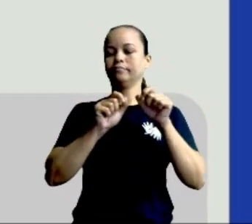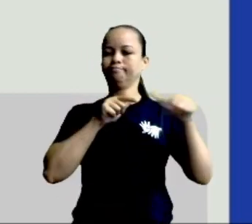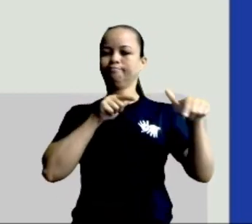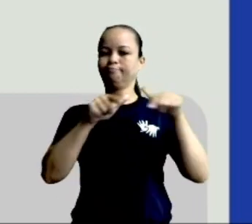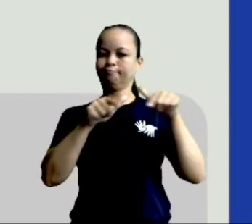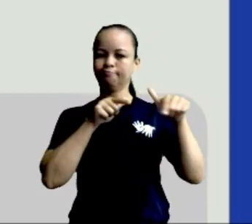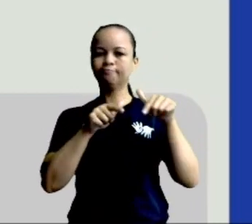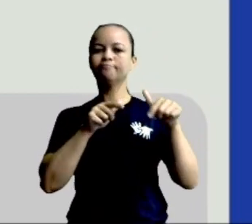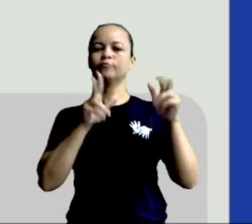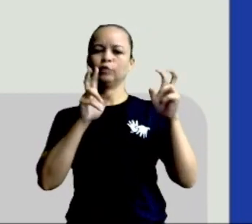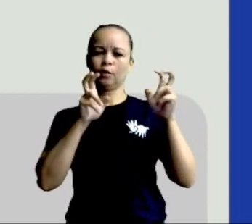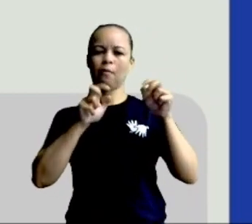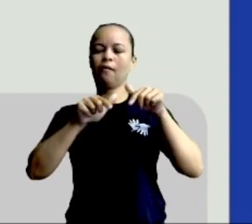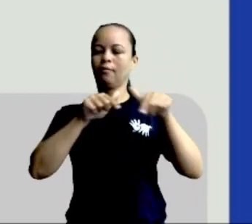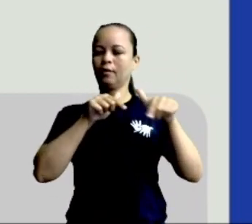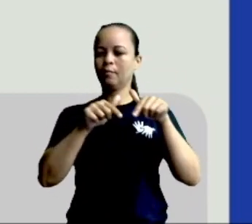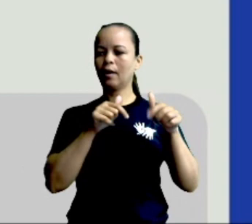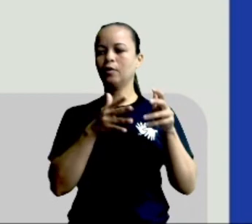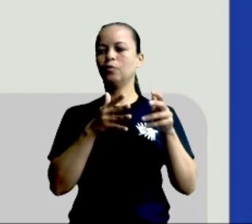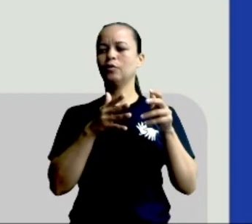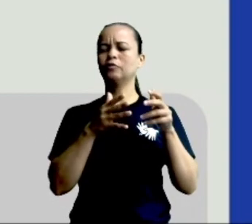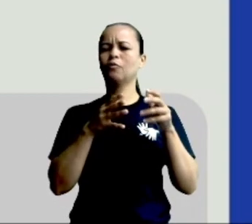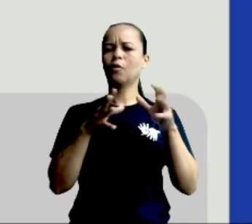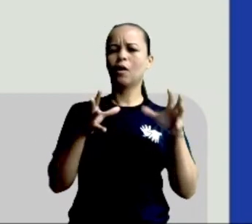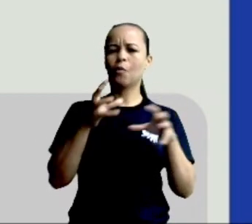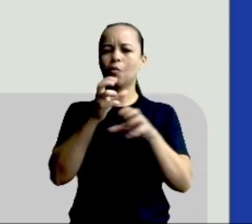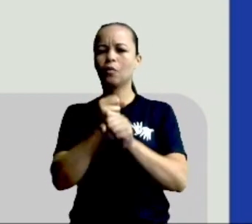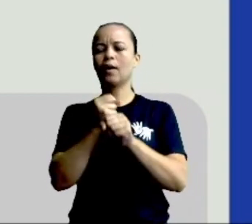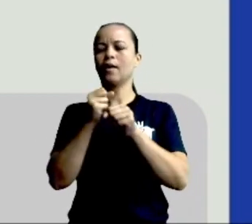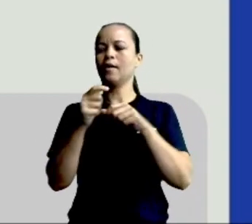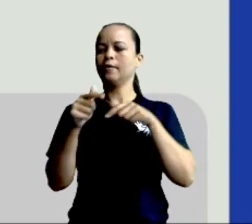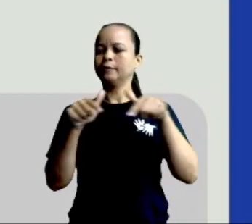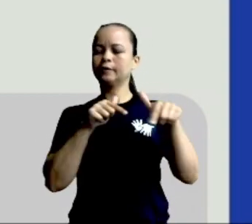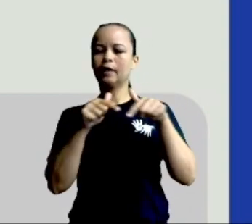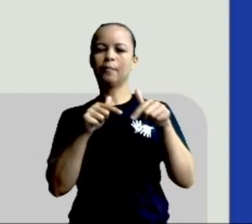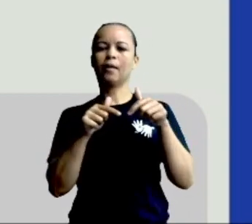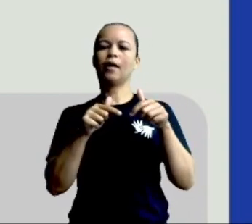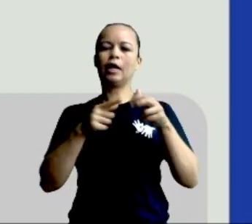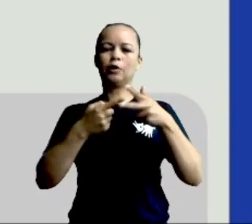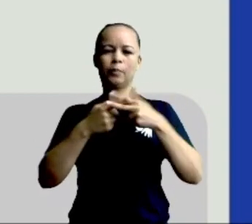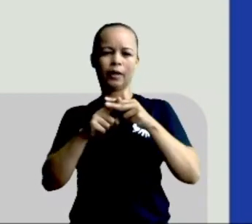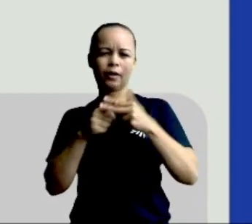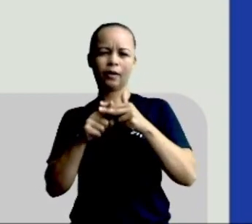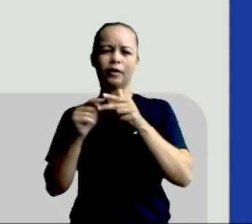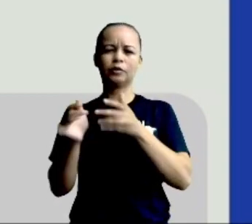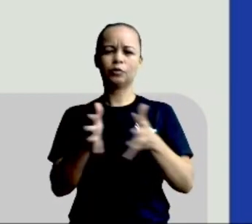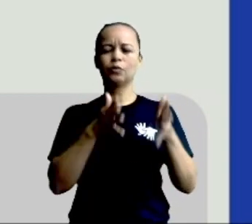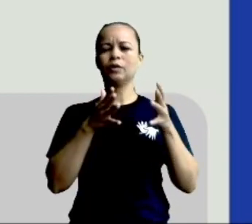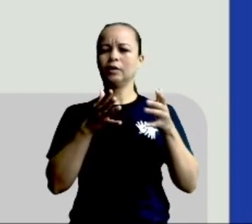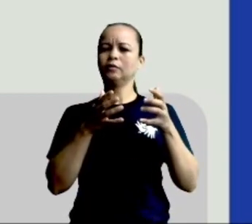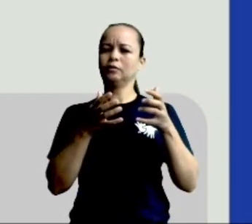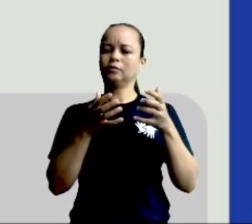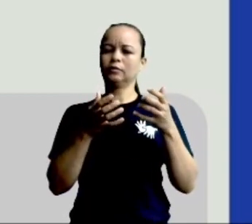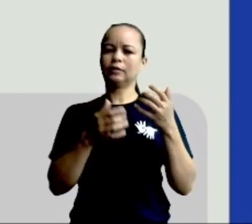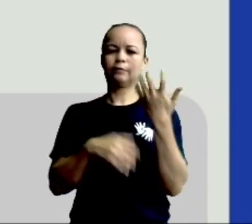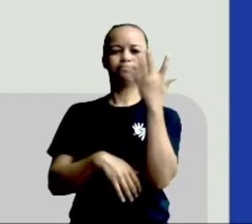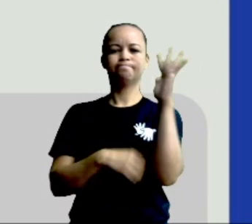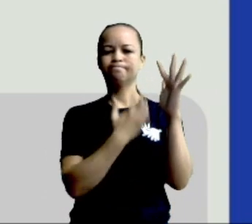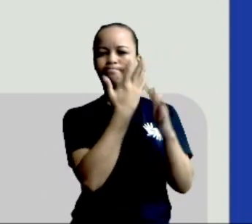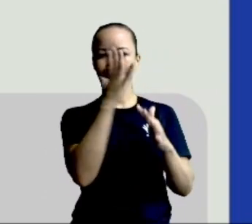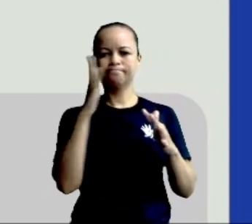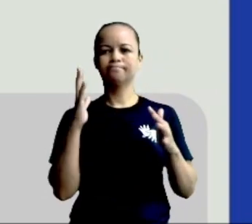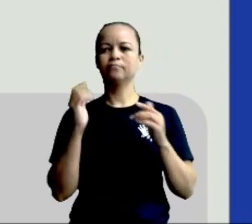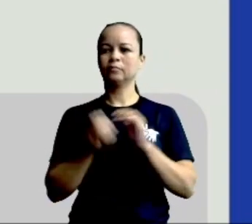Trabalho, vamos calcular, trabalho mecânico de forças diferentes, ok? Que atua onde? Na natureza.